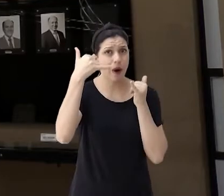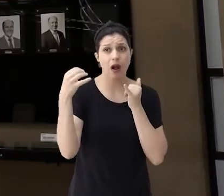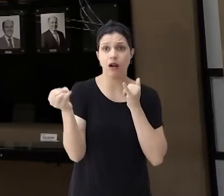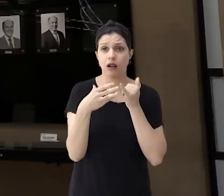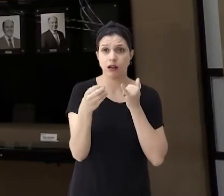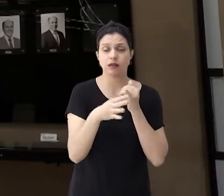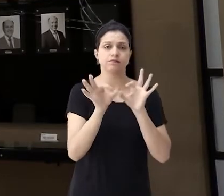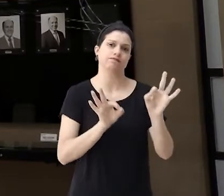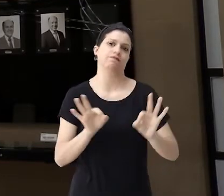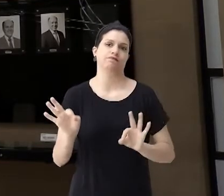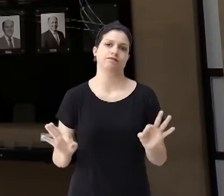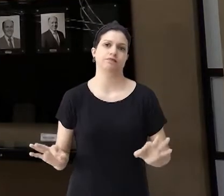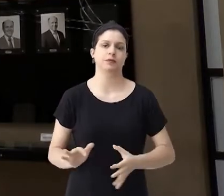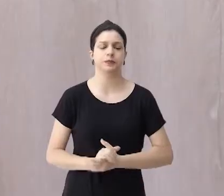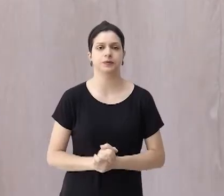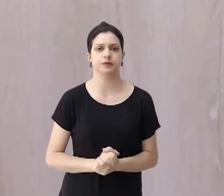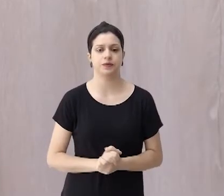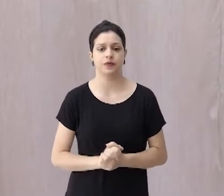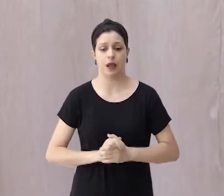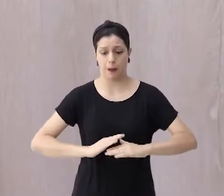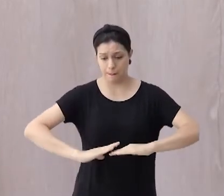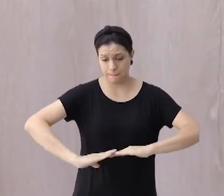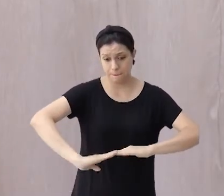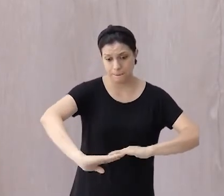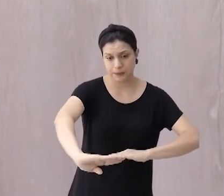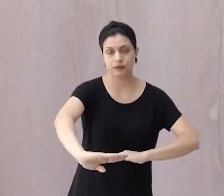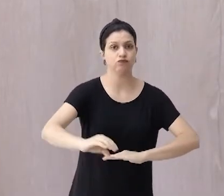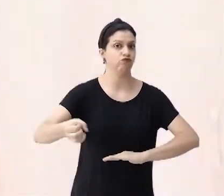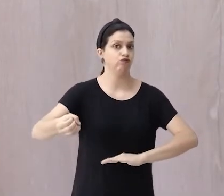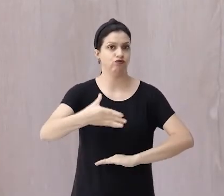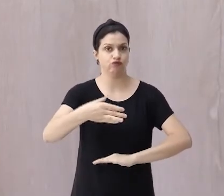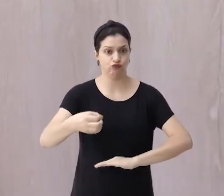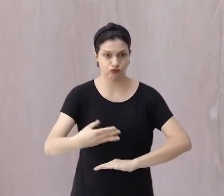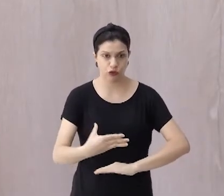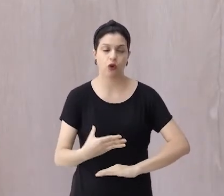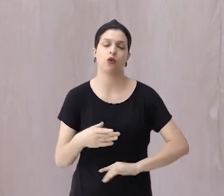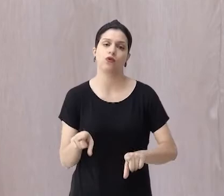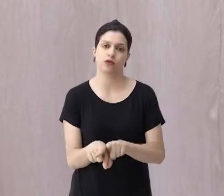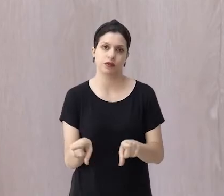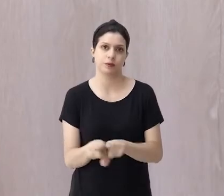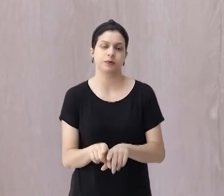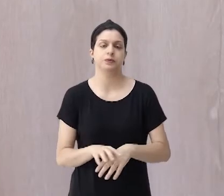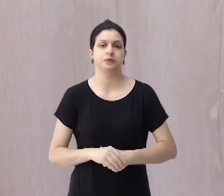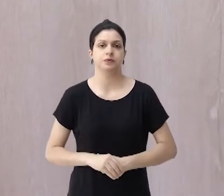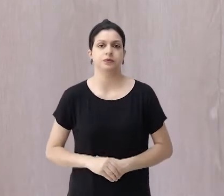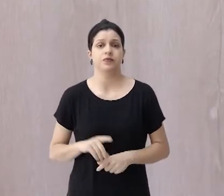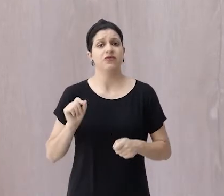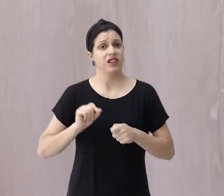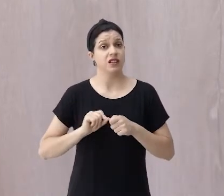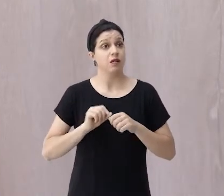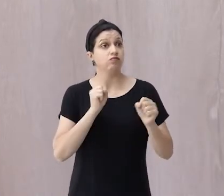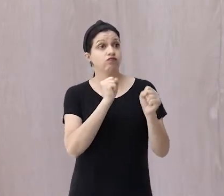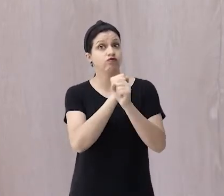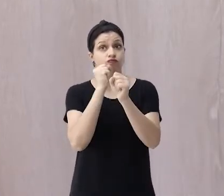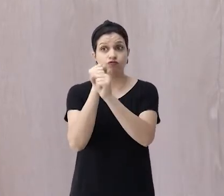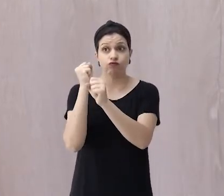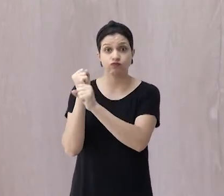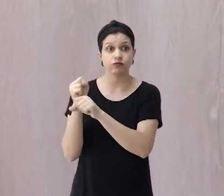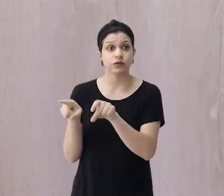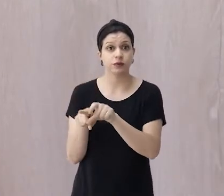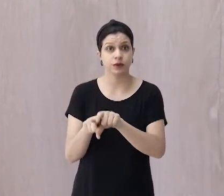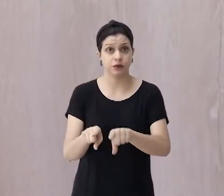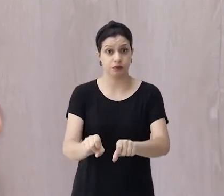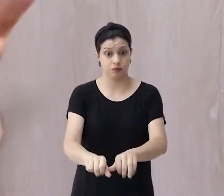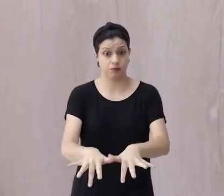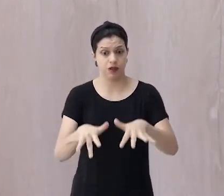foi feita nova. O piso foi feito todo novo, certo? Fizemos a